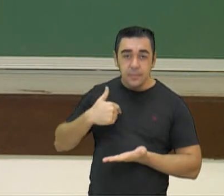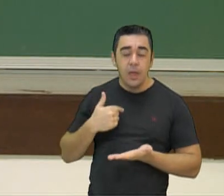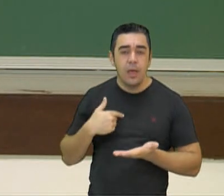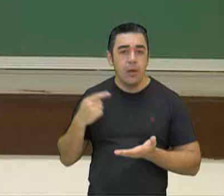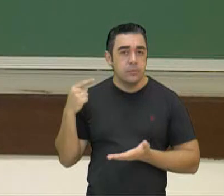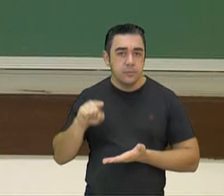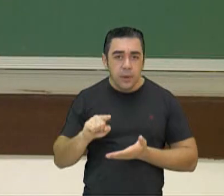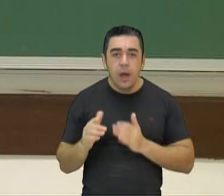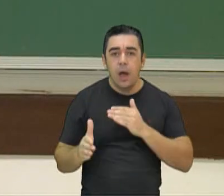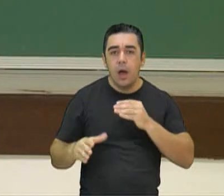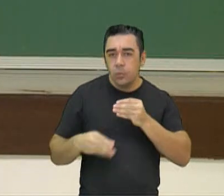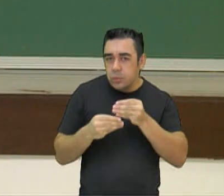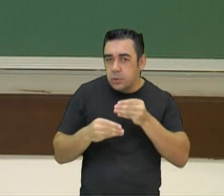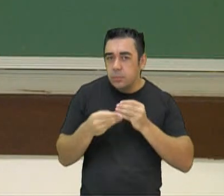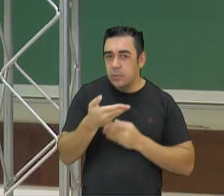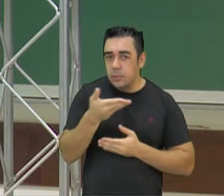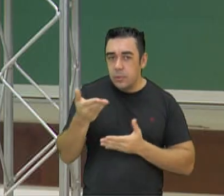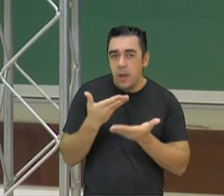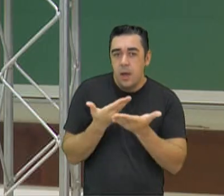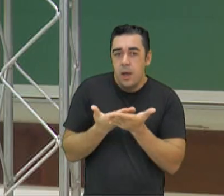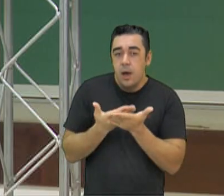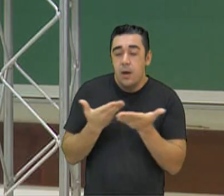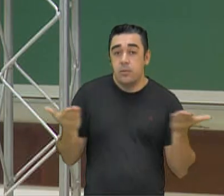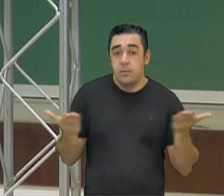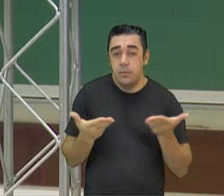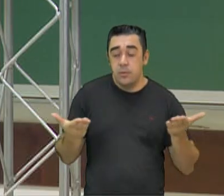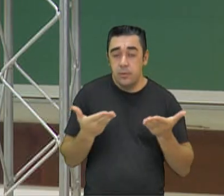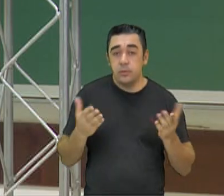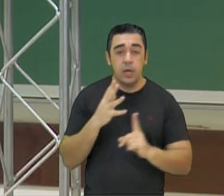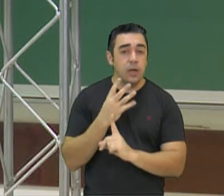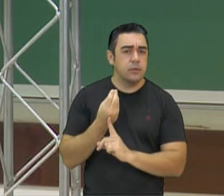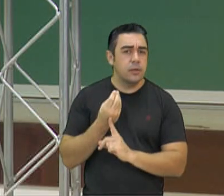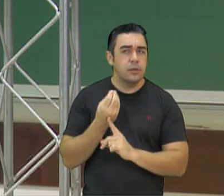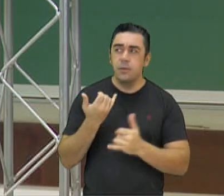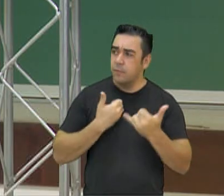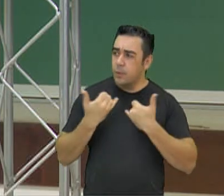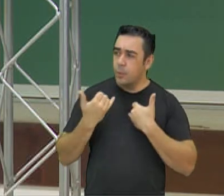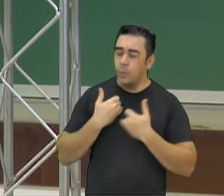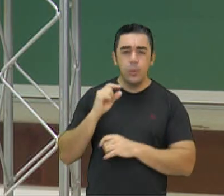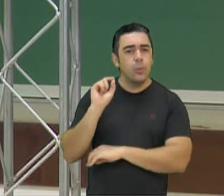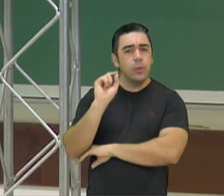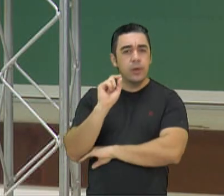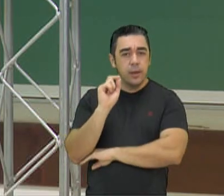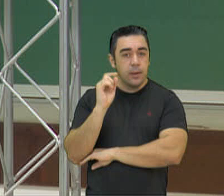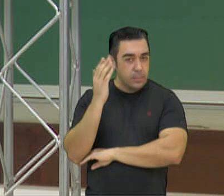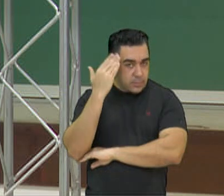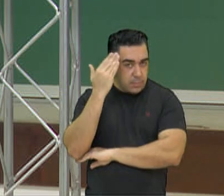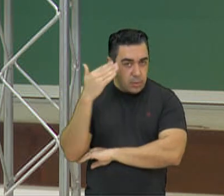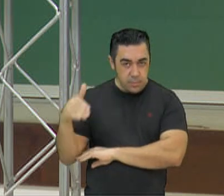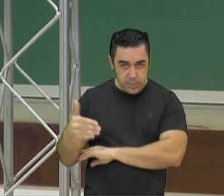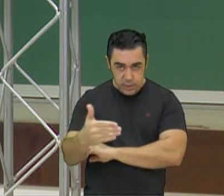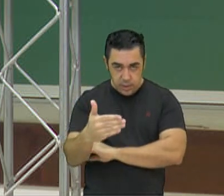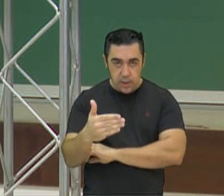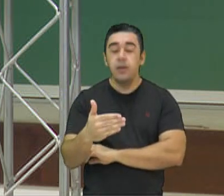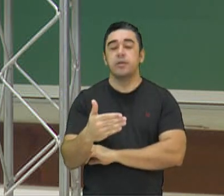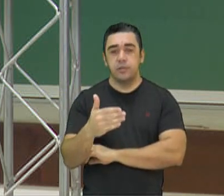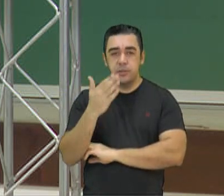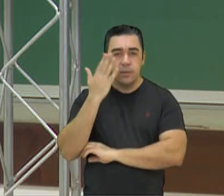veio contribuir com a nossa aula de arte hoje e nos informou que o peixe e os